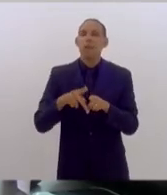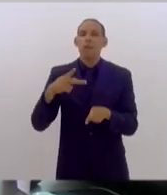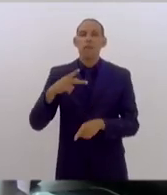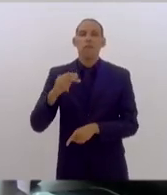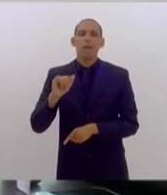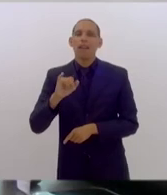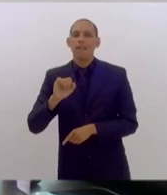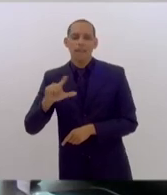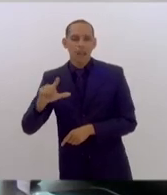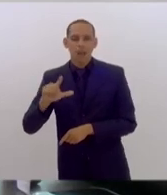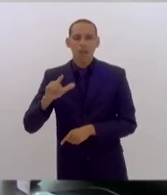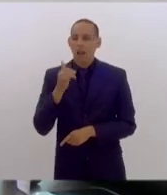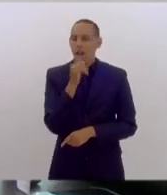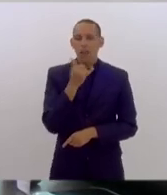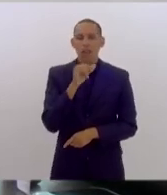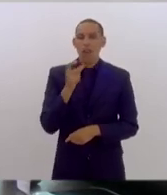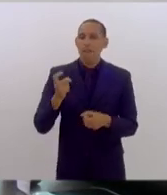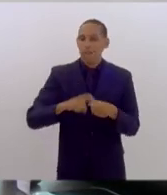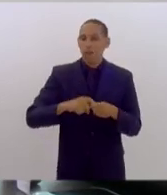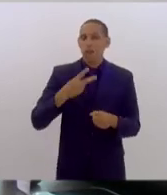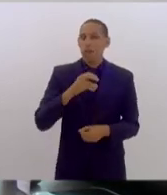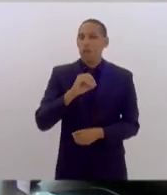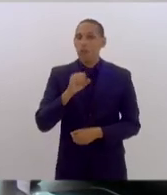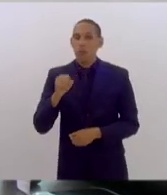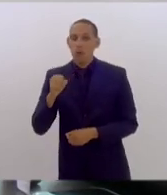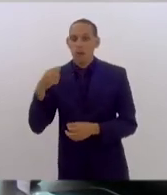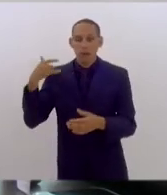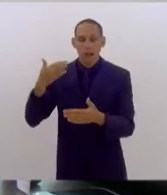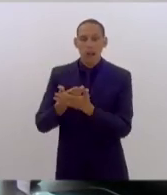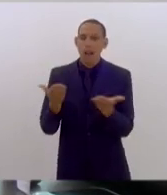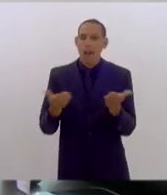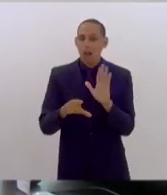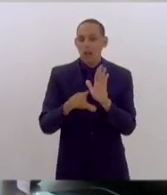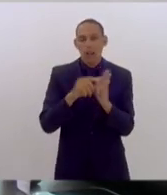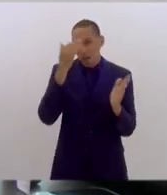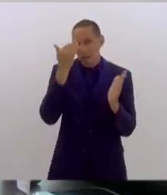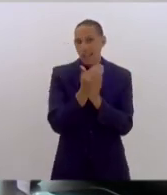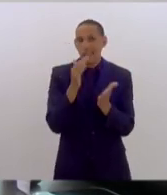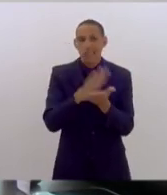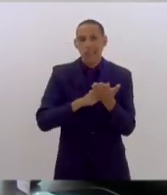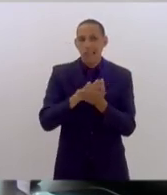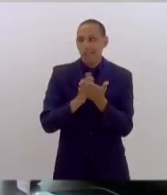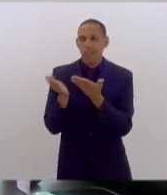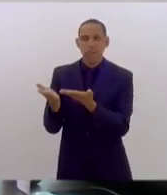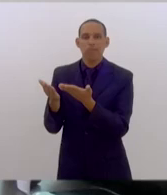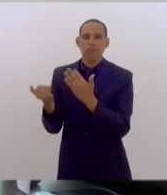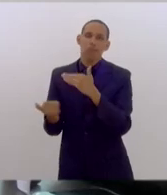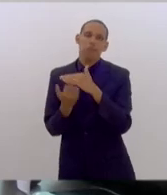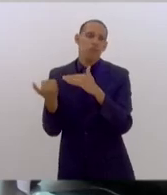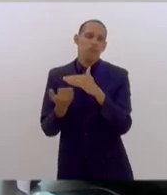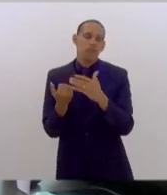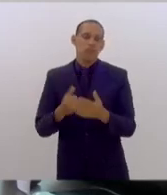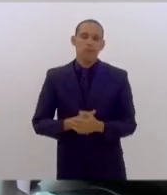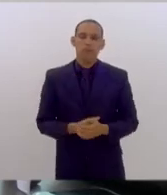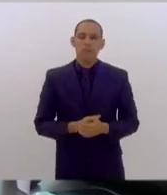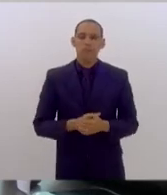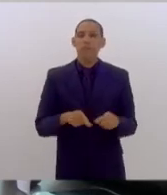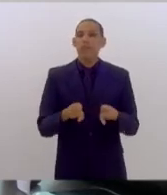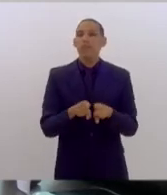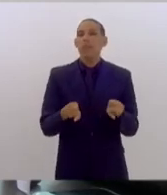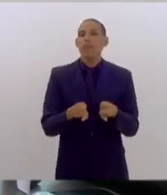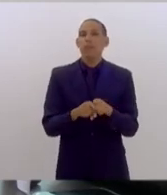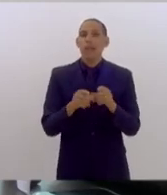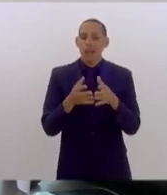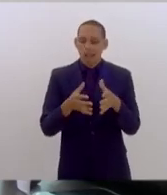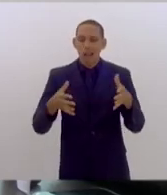é uma lei estadual em vigor desde 2008 e ela não é observada pela concessionária né é observado uma